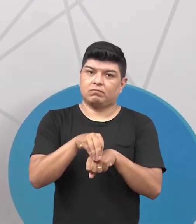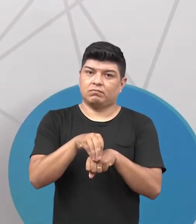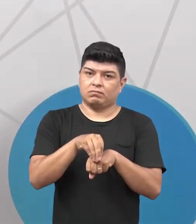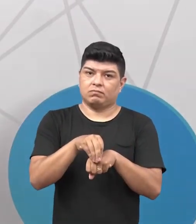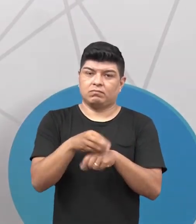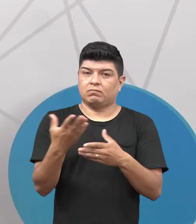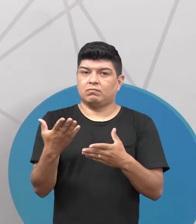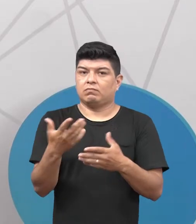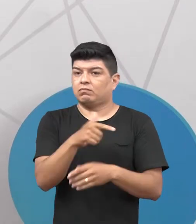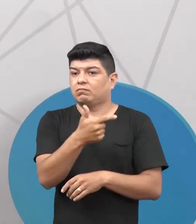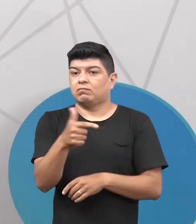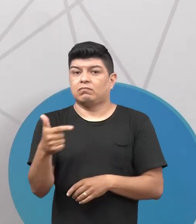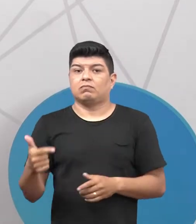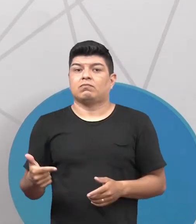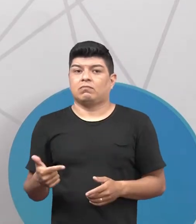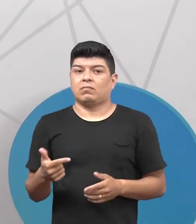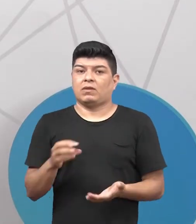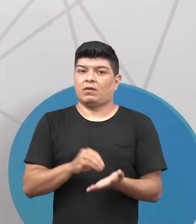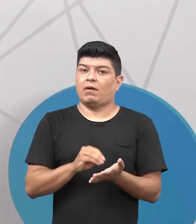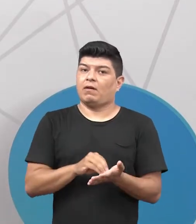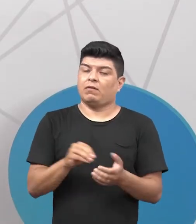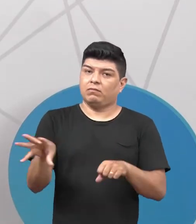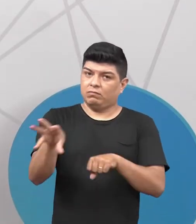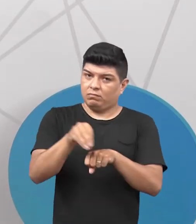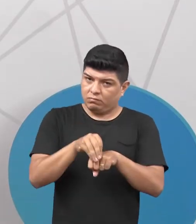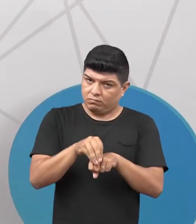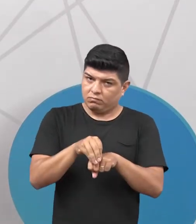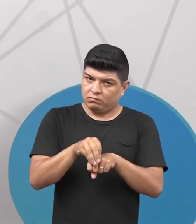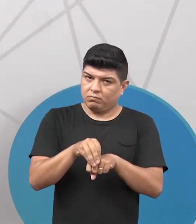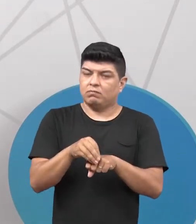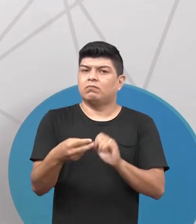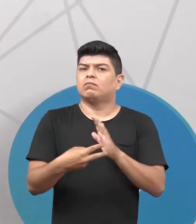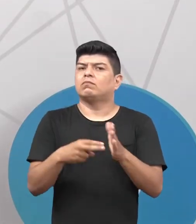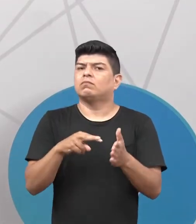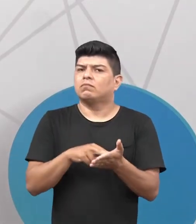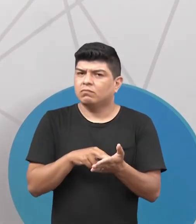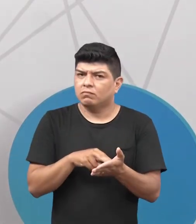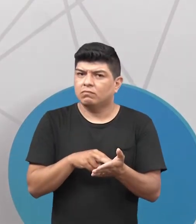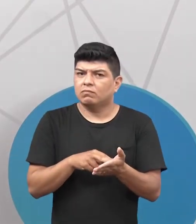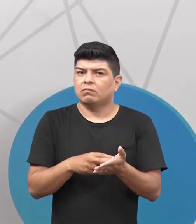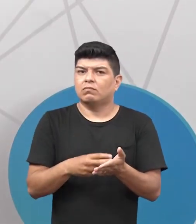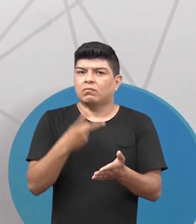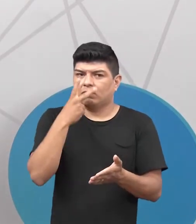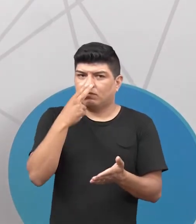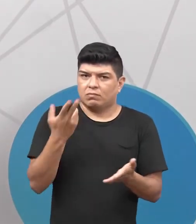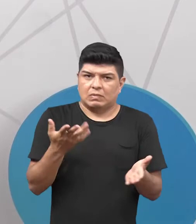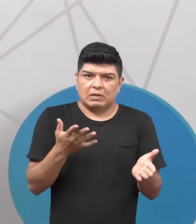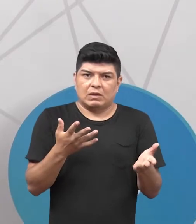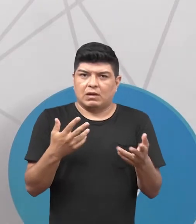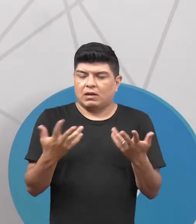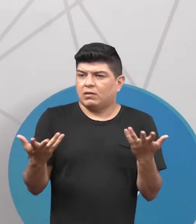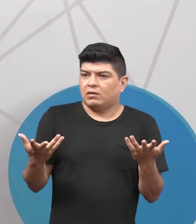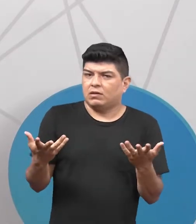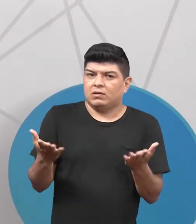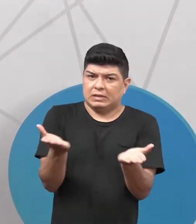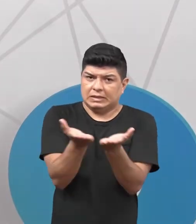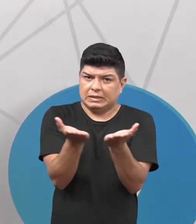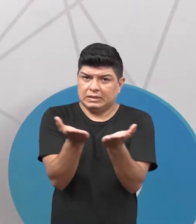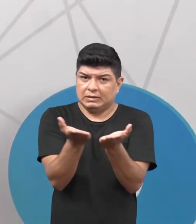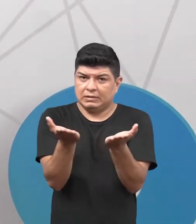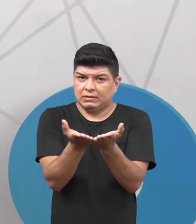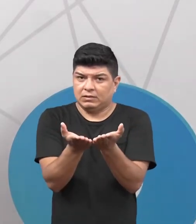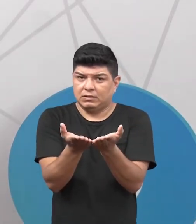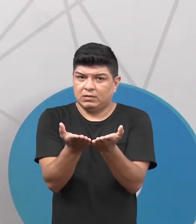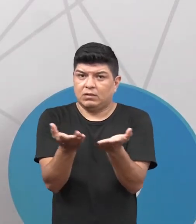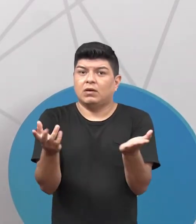ignorância não leva você ao conhecimento da virtude, leva você ao conhecimento do vício. No cristianismo nós chamamos vício